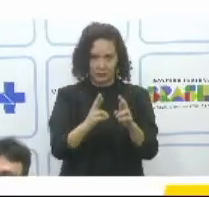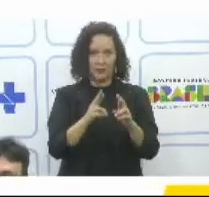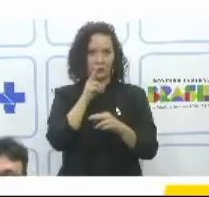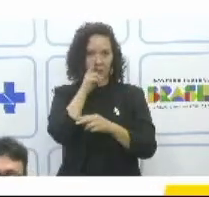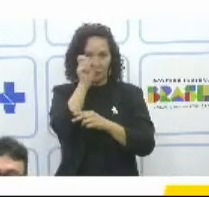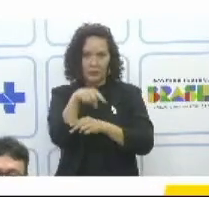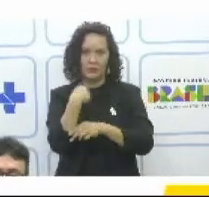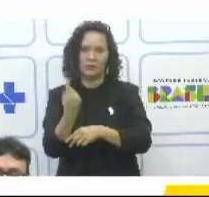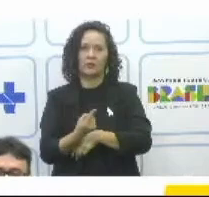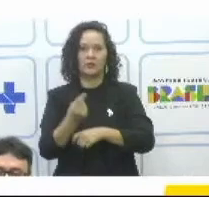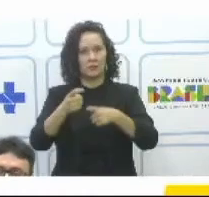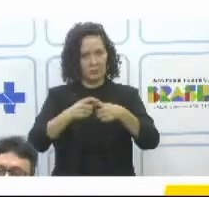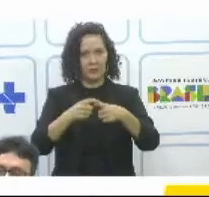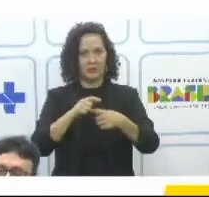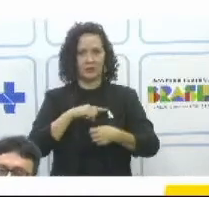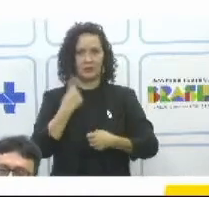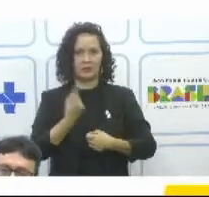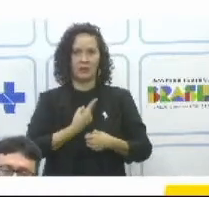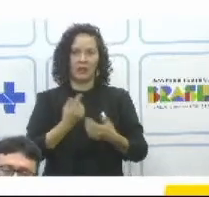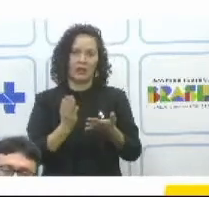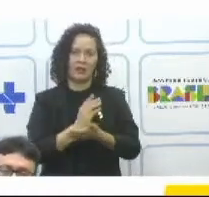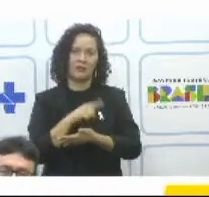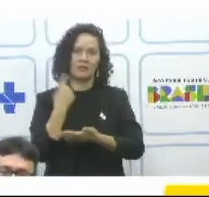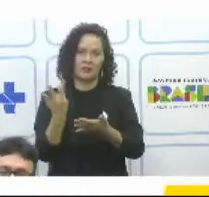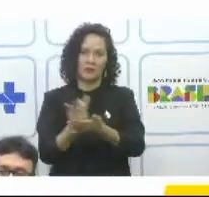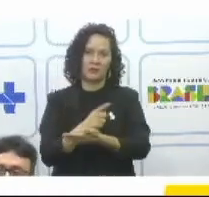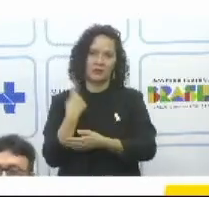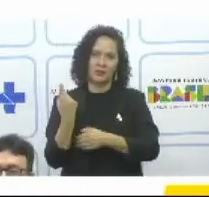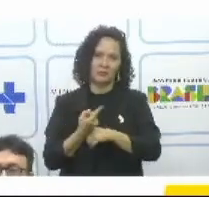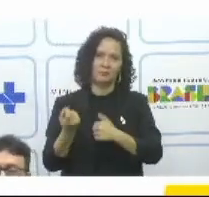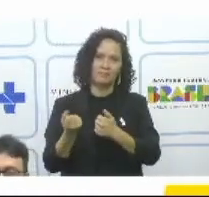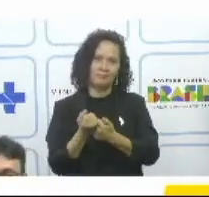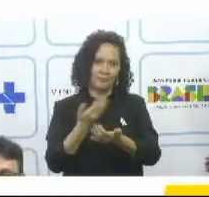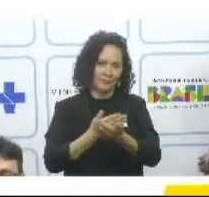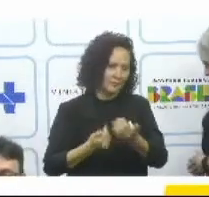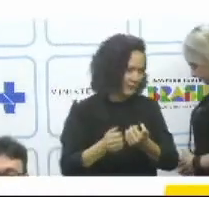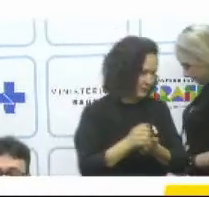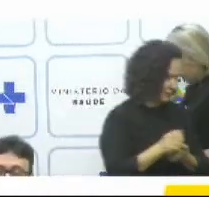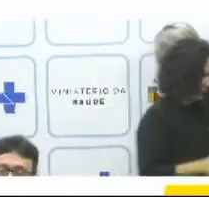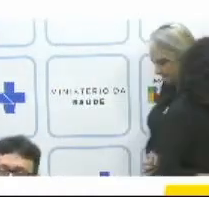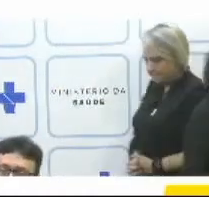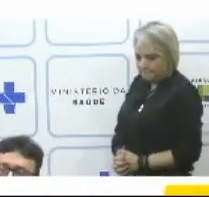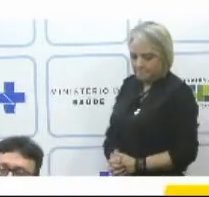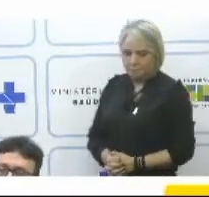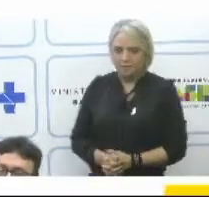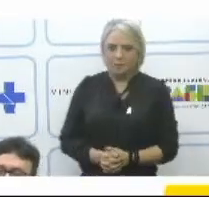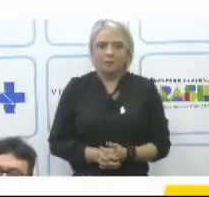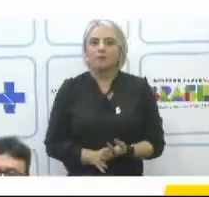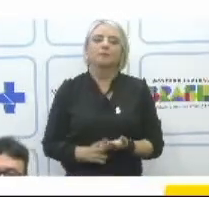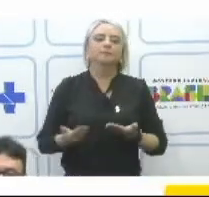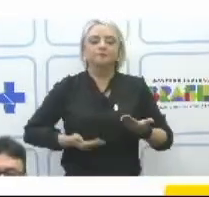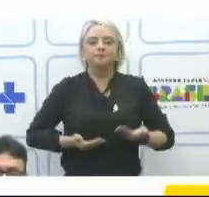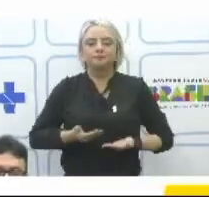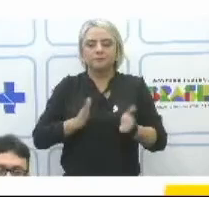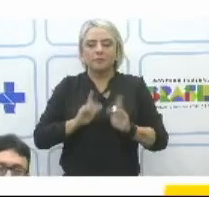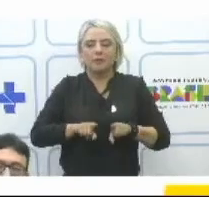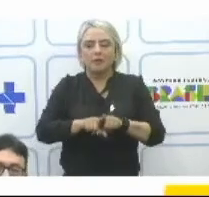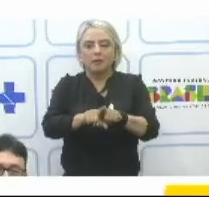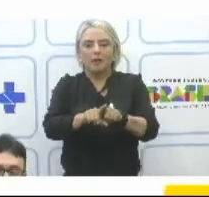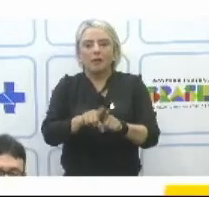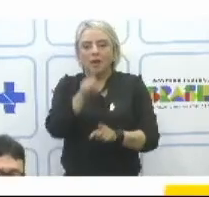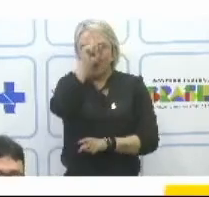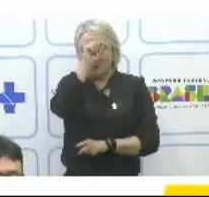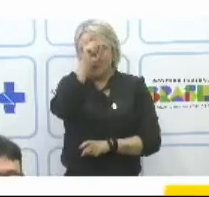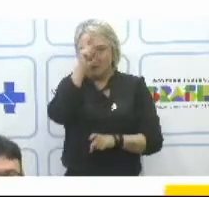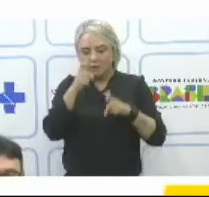forte dessas medicinas, elas muitas vezes acontecem com uma porta paralela, então um serviço paralelo, né? Então tem um hospital